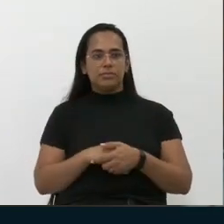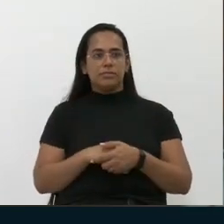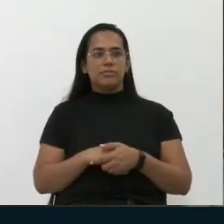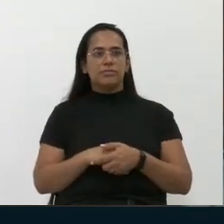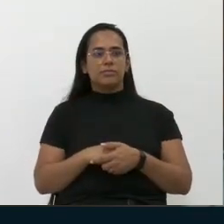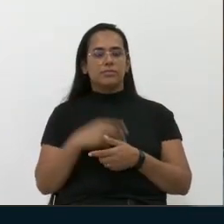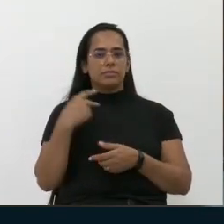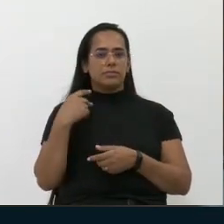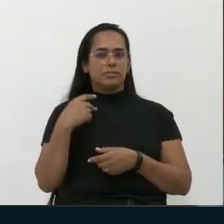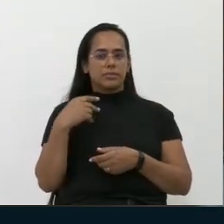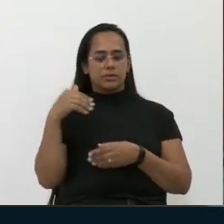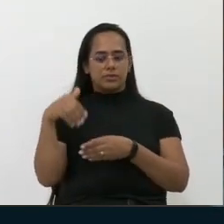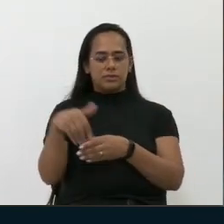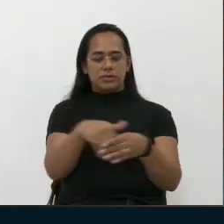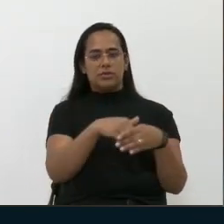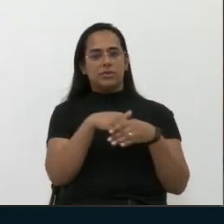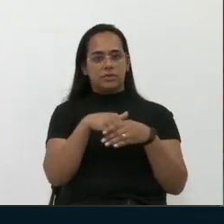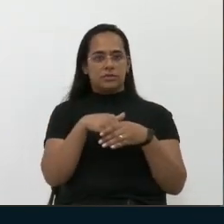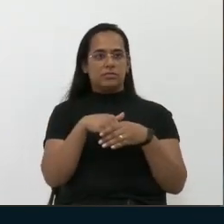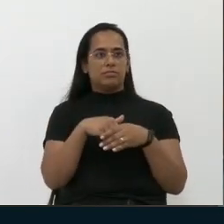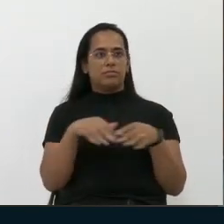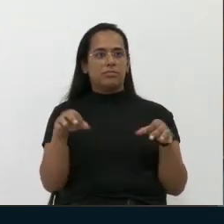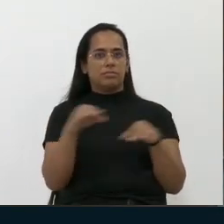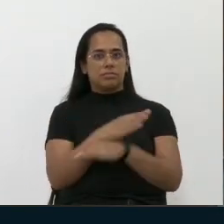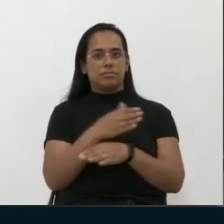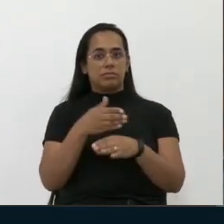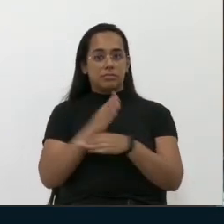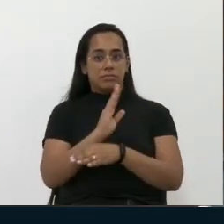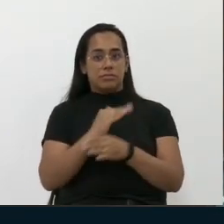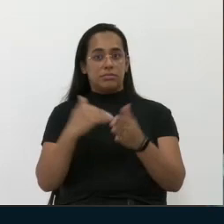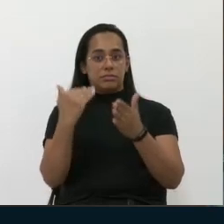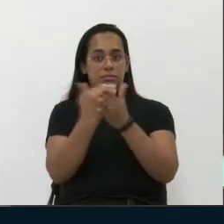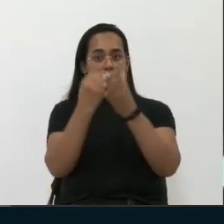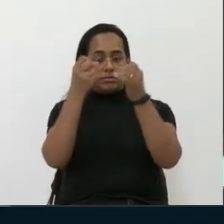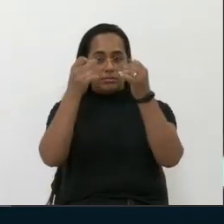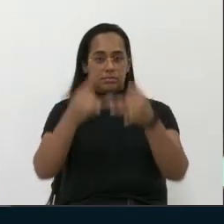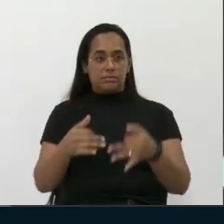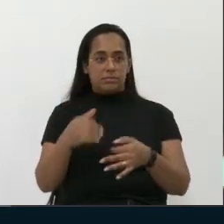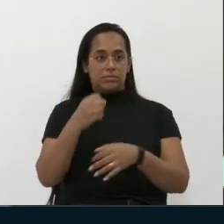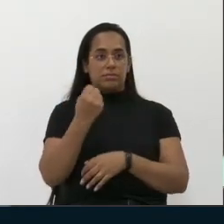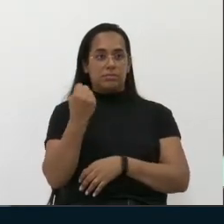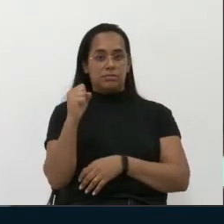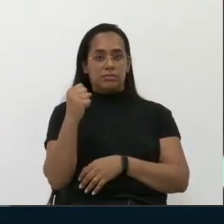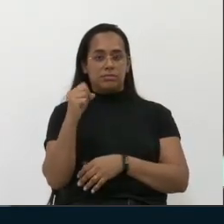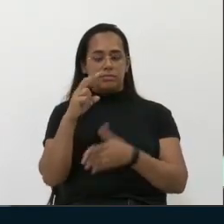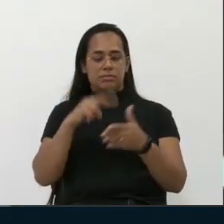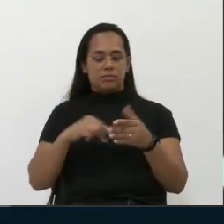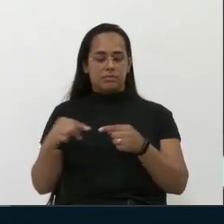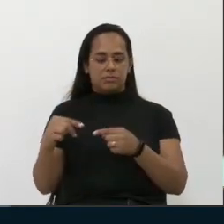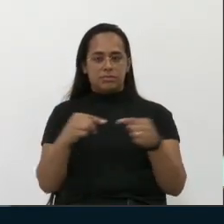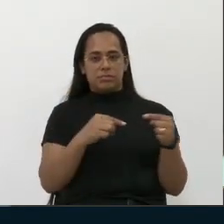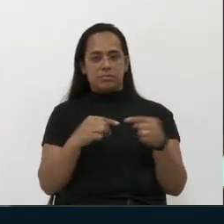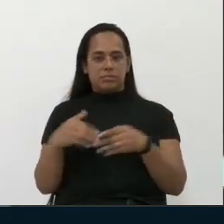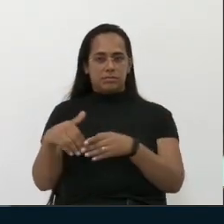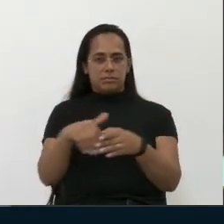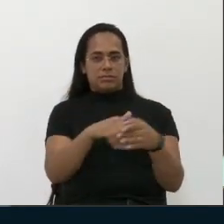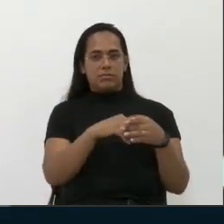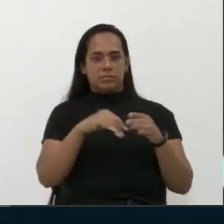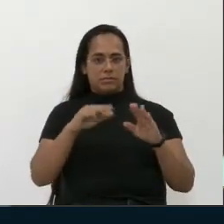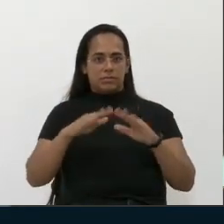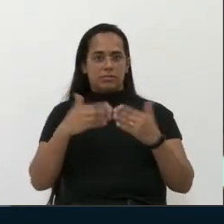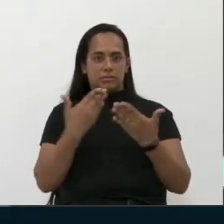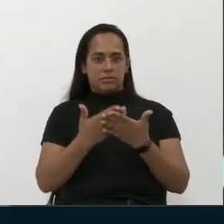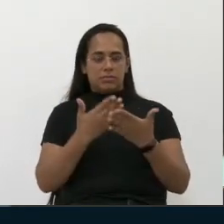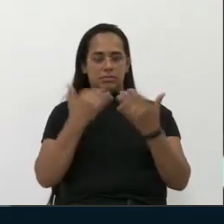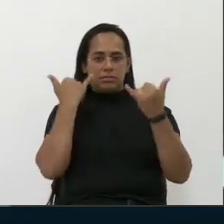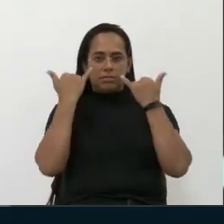Encerrada a votação, aprovado, encaminhe-se. Item 8º. Leitura, discussão e votação do requerimento de